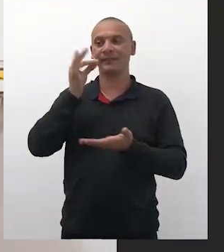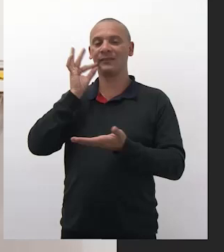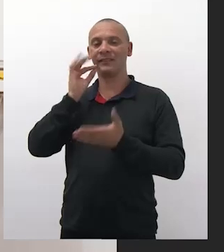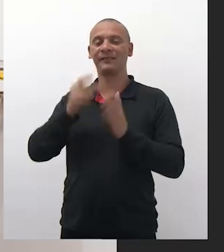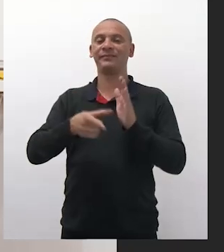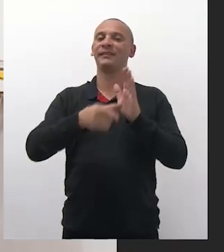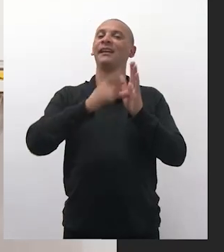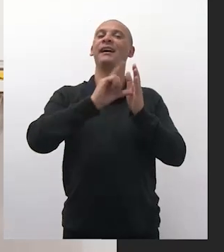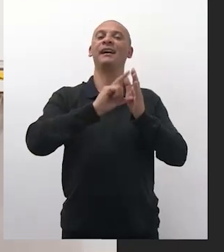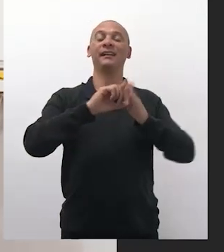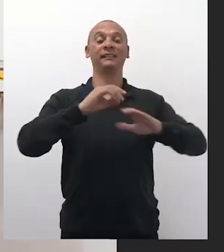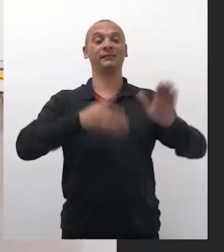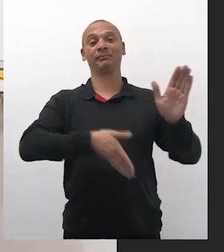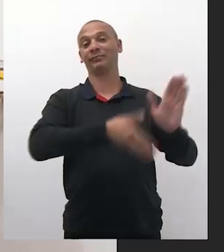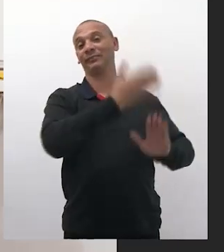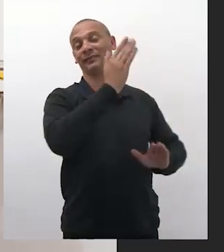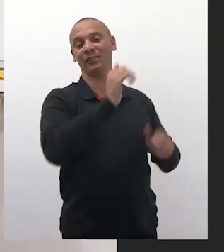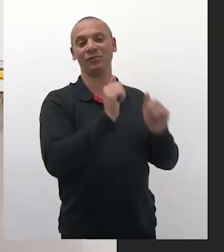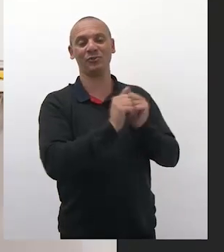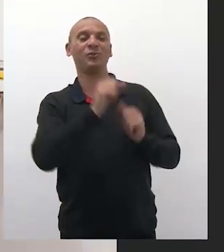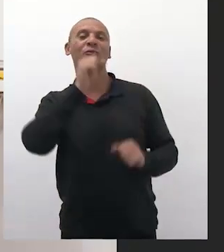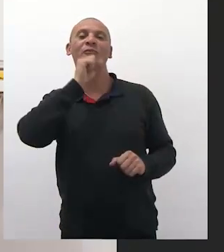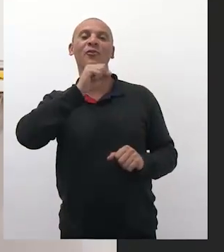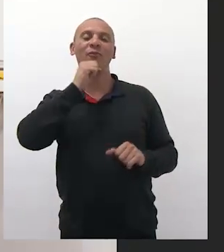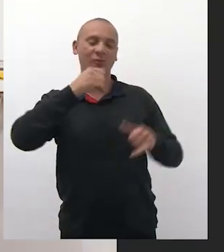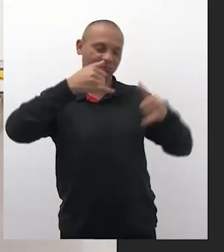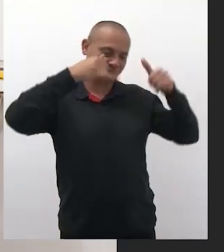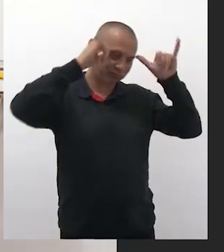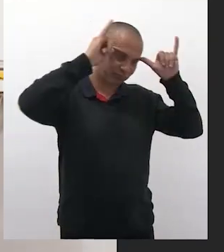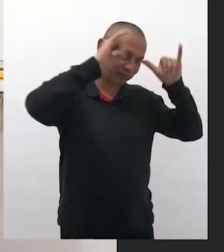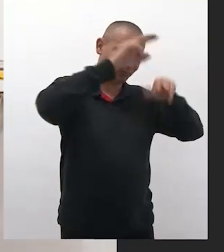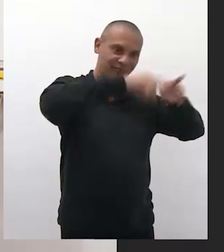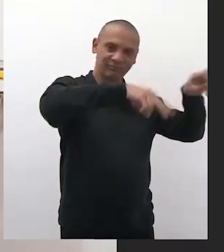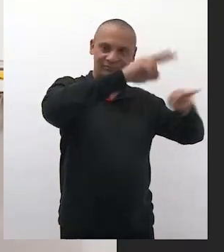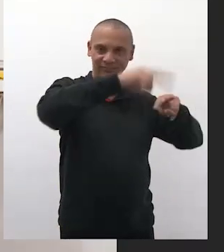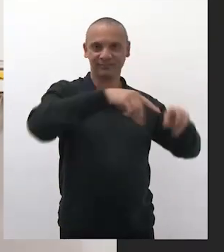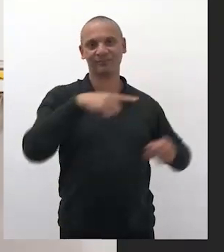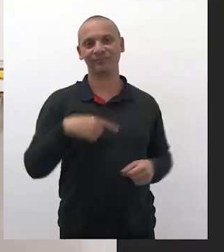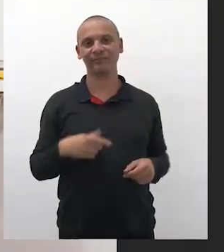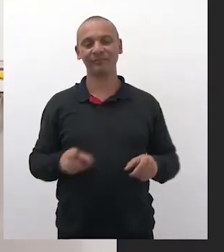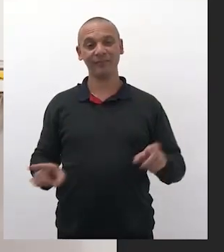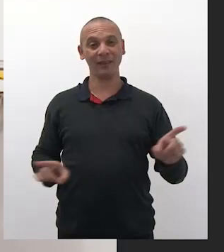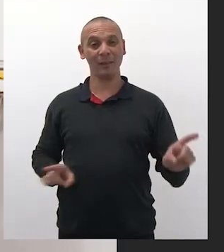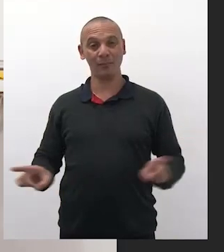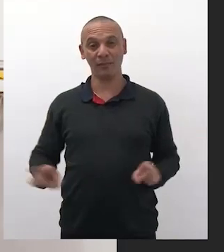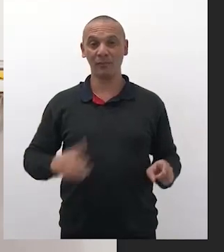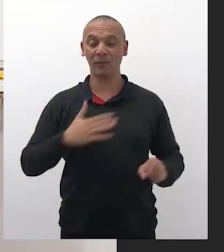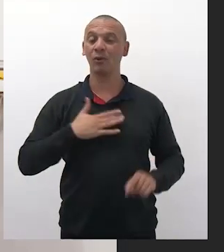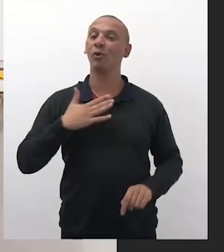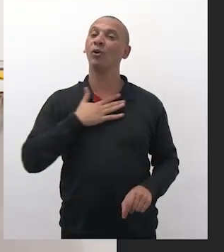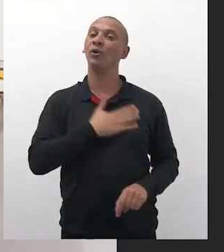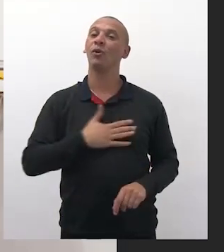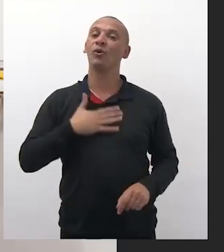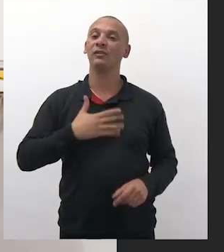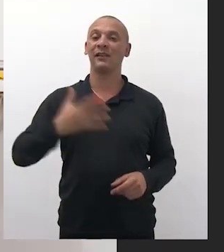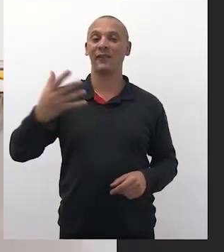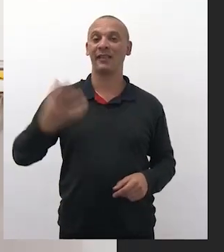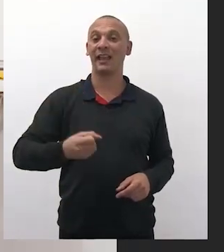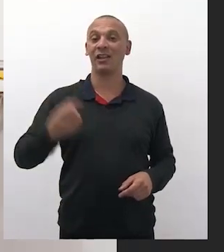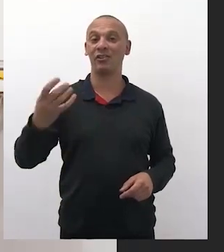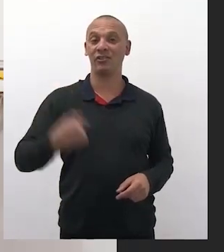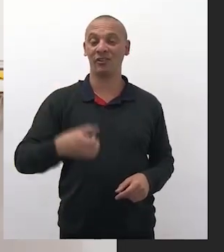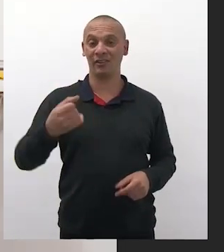de sair e ia com ele, porque os meus primos gostavam de tomar aquele leite tirado na